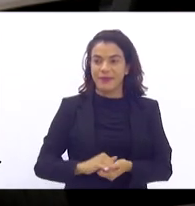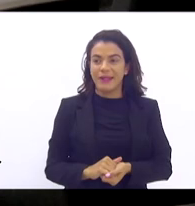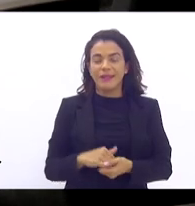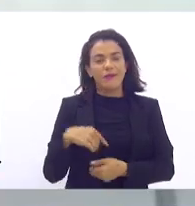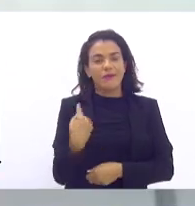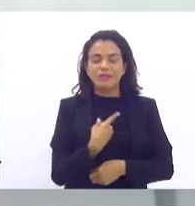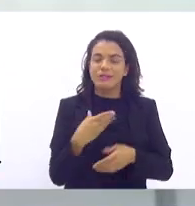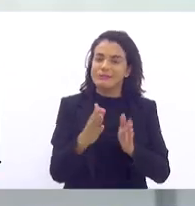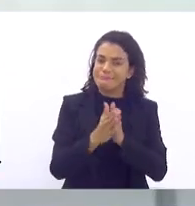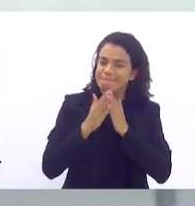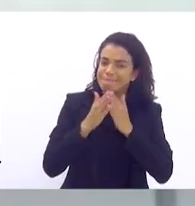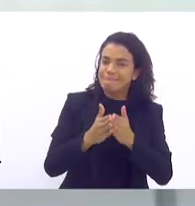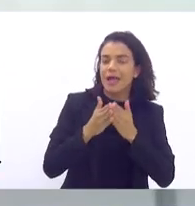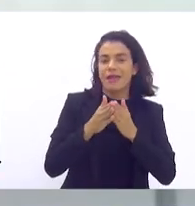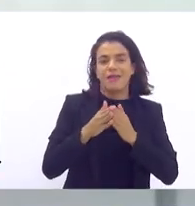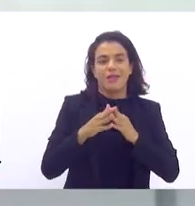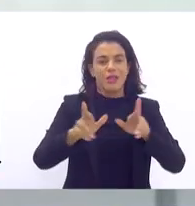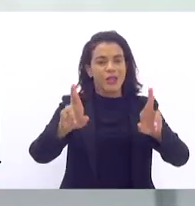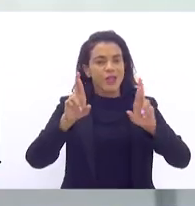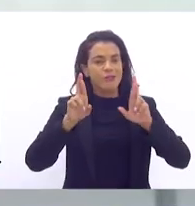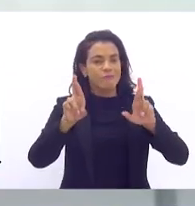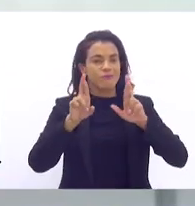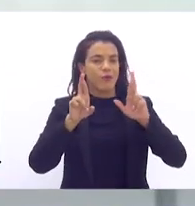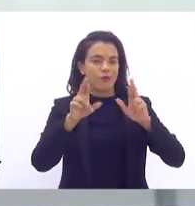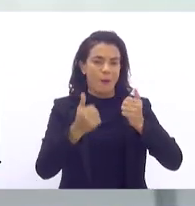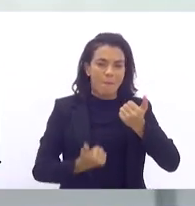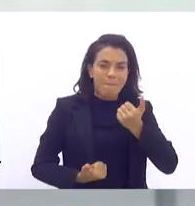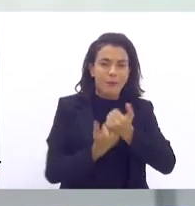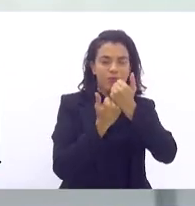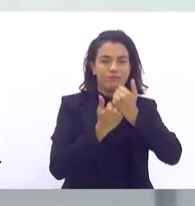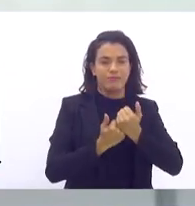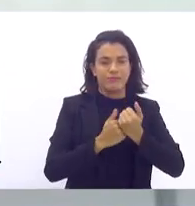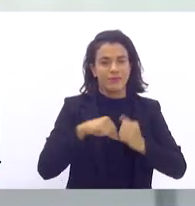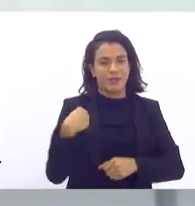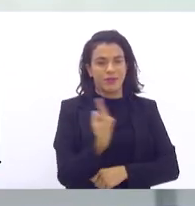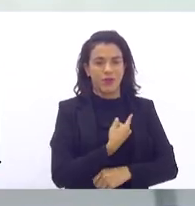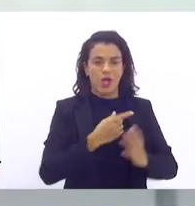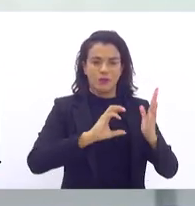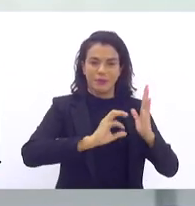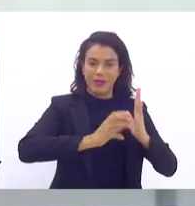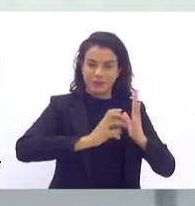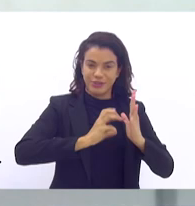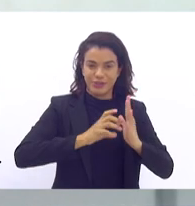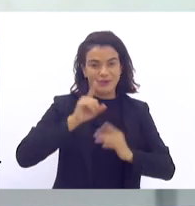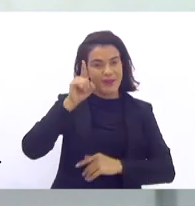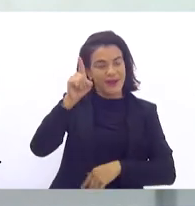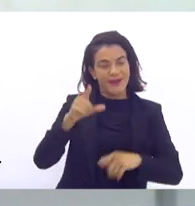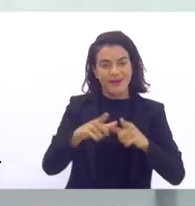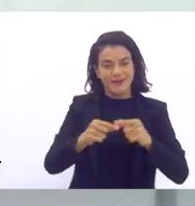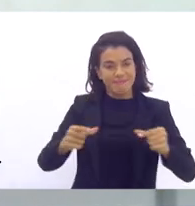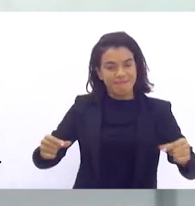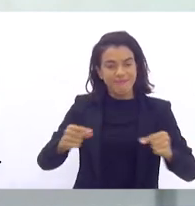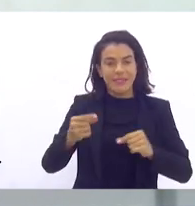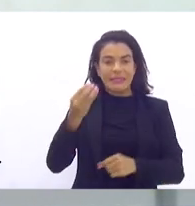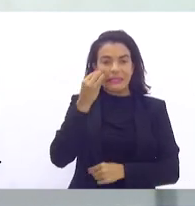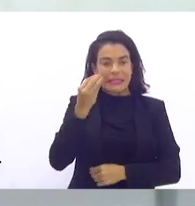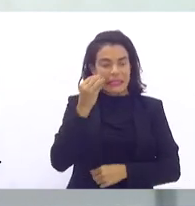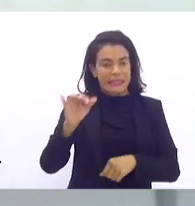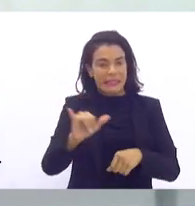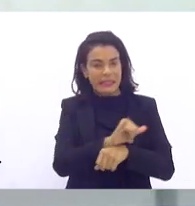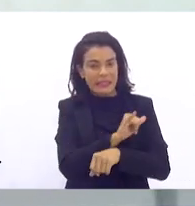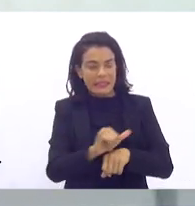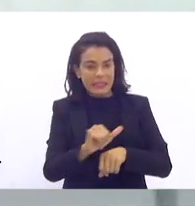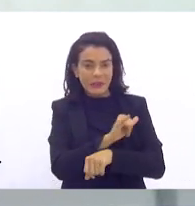clama e conta com o apoio dos deputados federais da nossa bancada lá em Brasília para que a gente possa buscar uma um